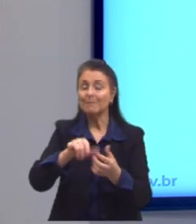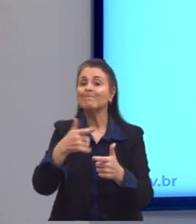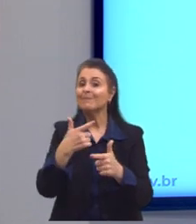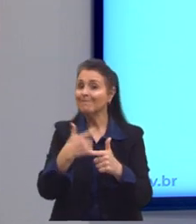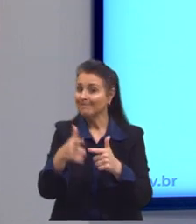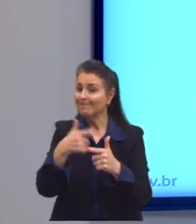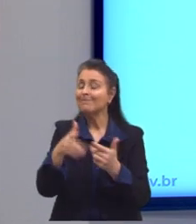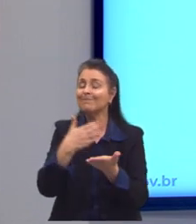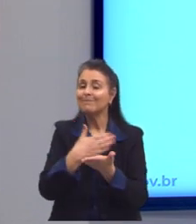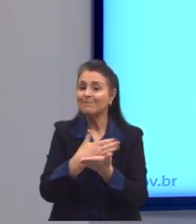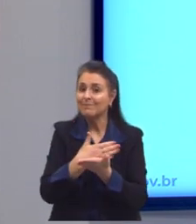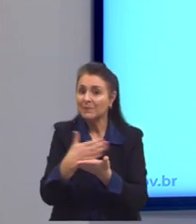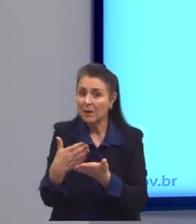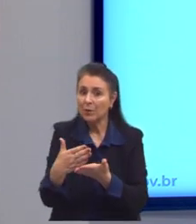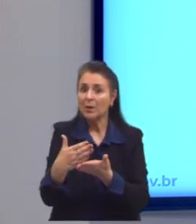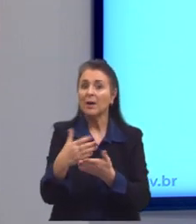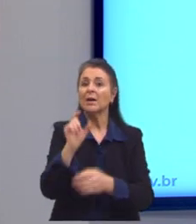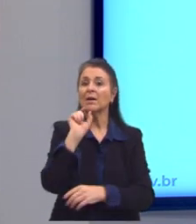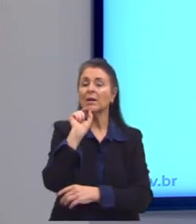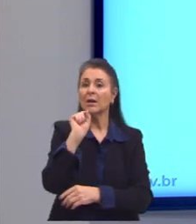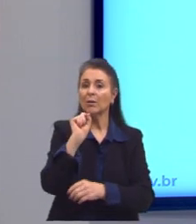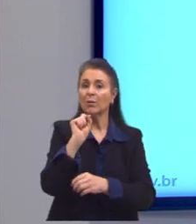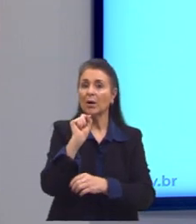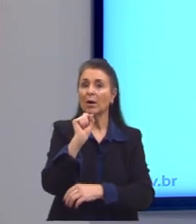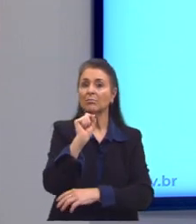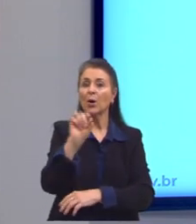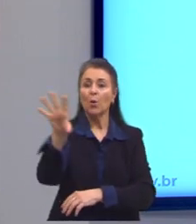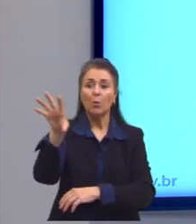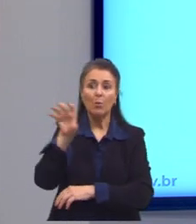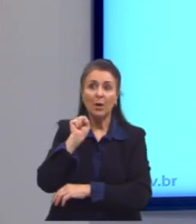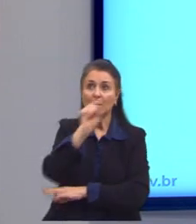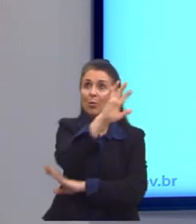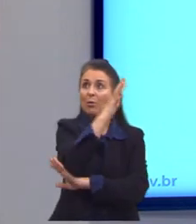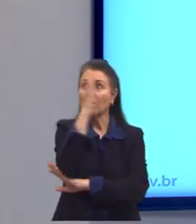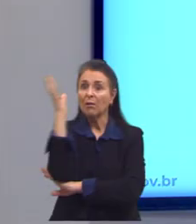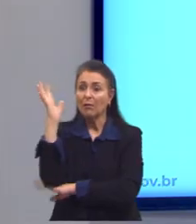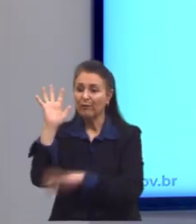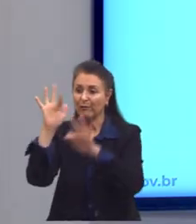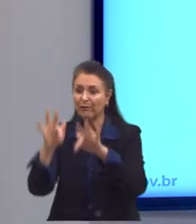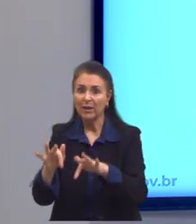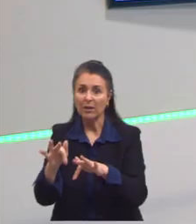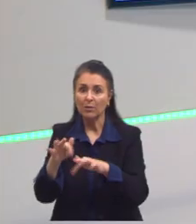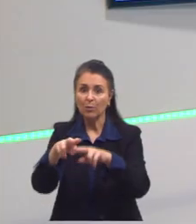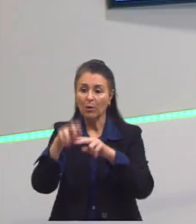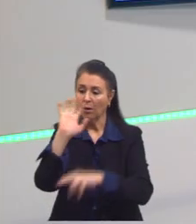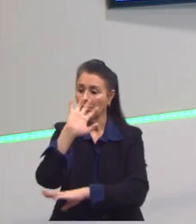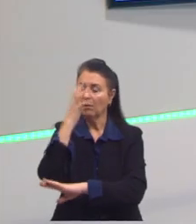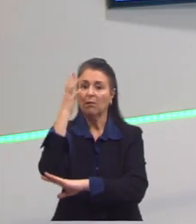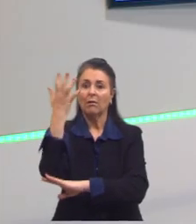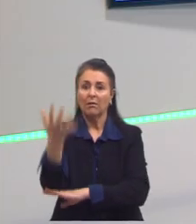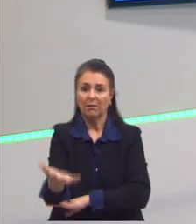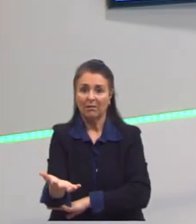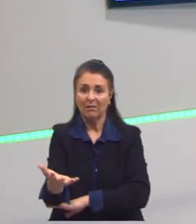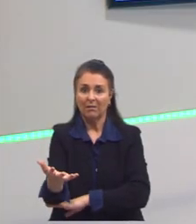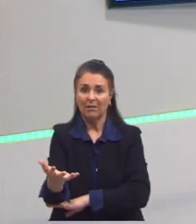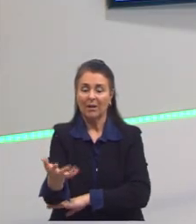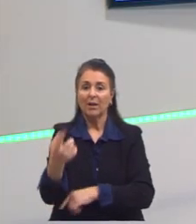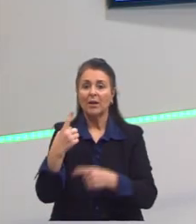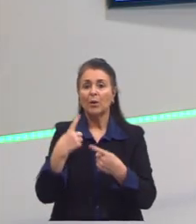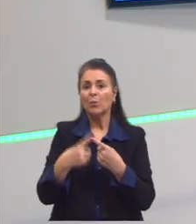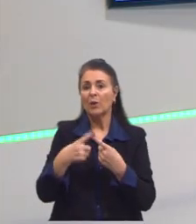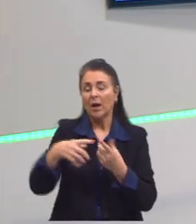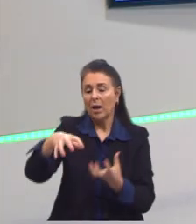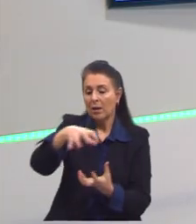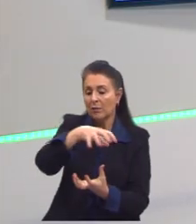problemáticas dentre eles a destruição do rico património natural da região que que é isso aqui tá falando Obrigado toda aquela aquele